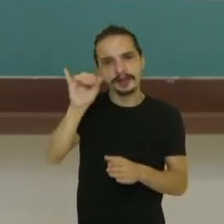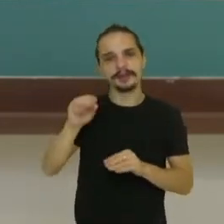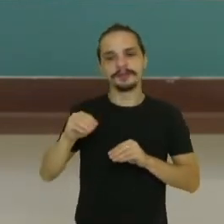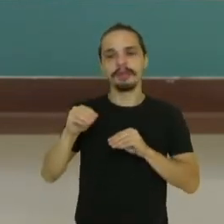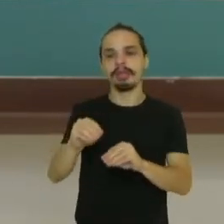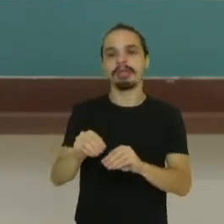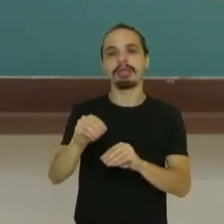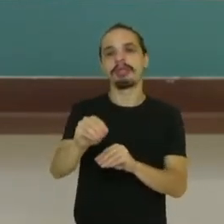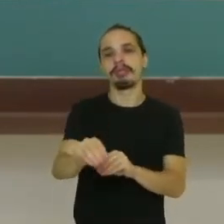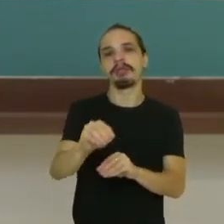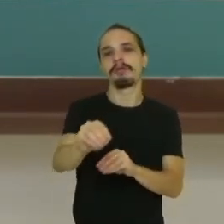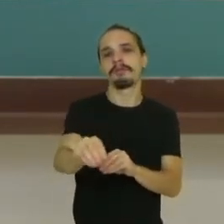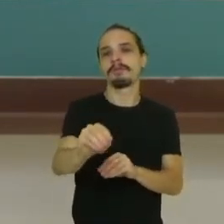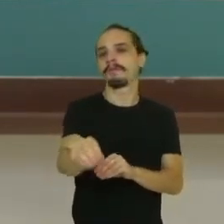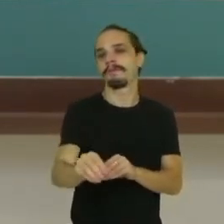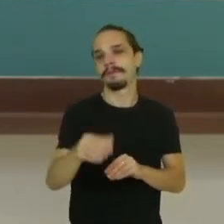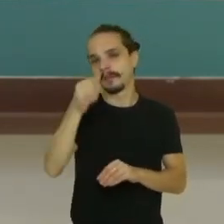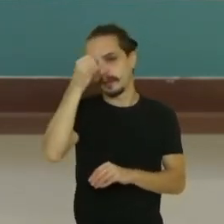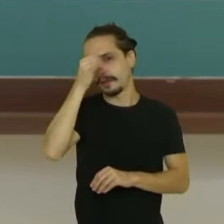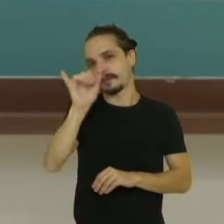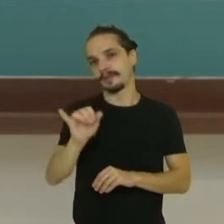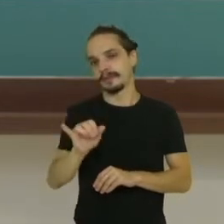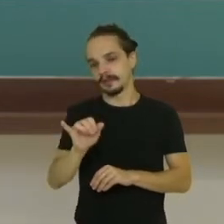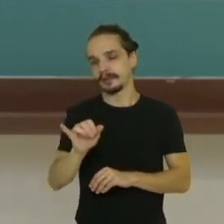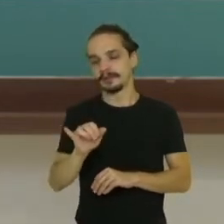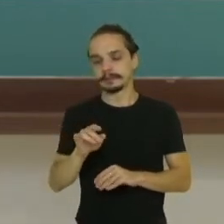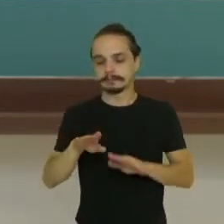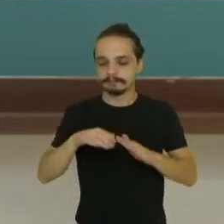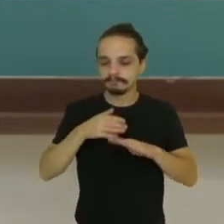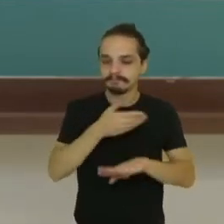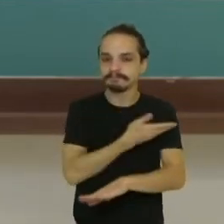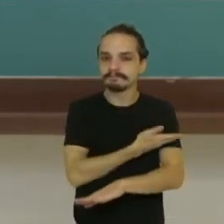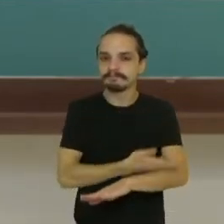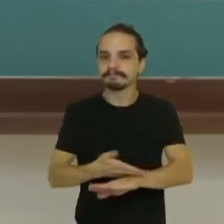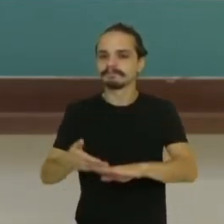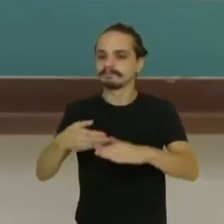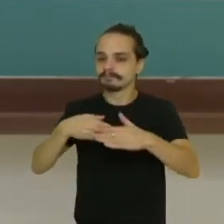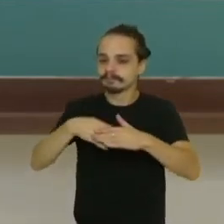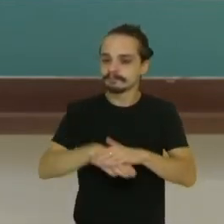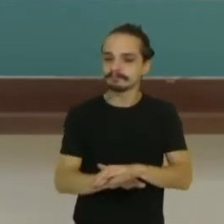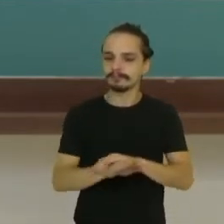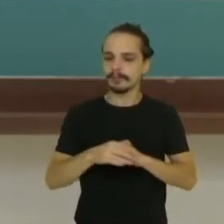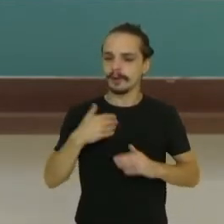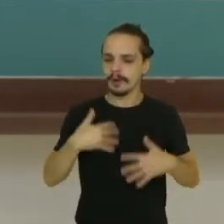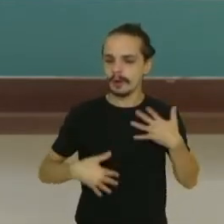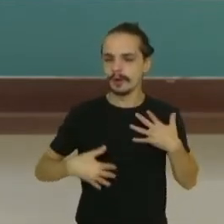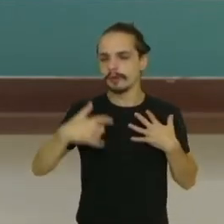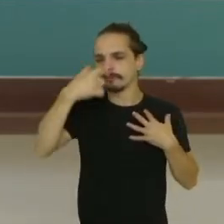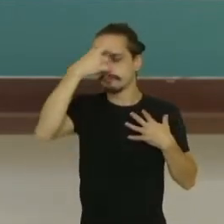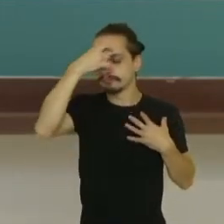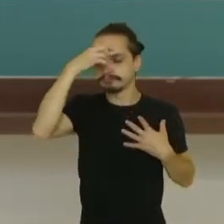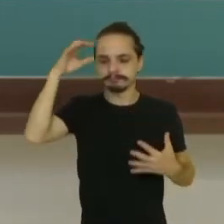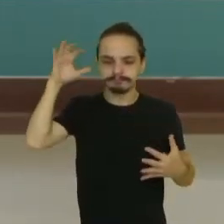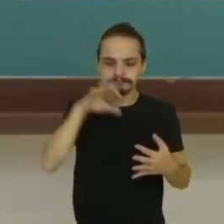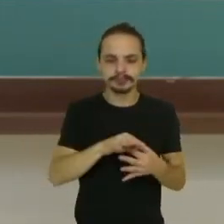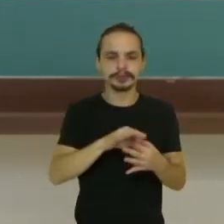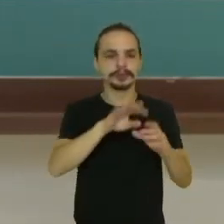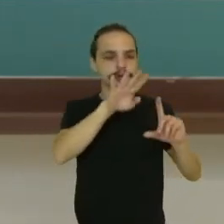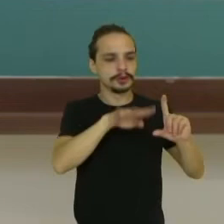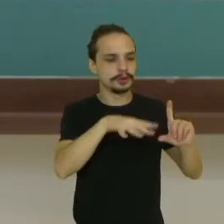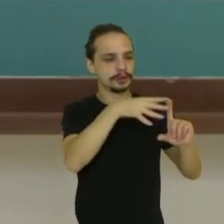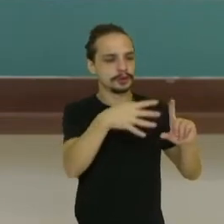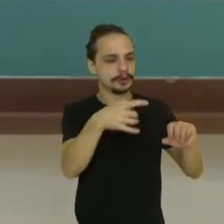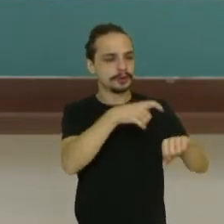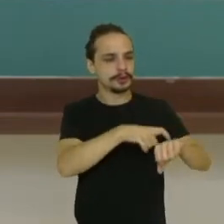procrastinação pessoal né se hábito e condicione o teu corpo e atualmente é os horários que e